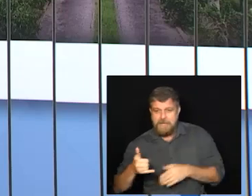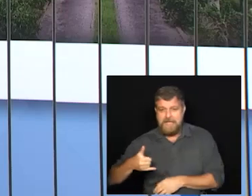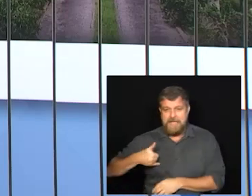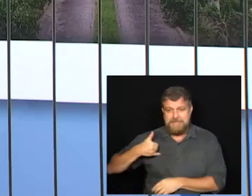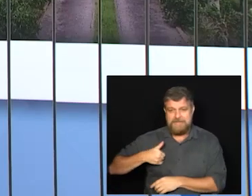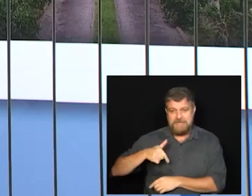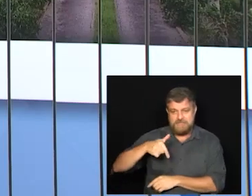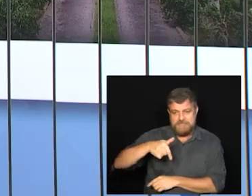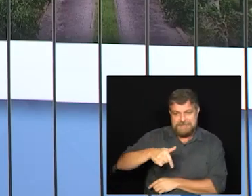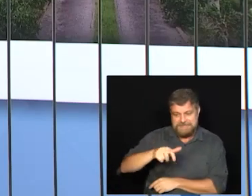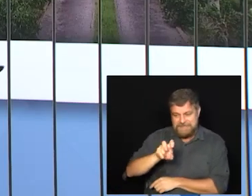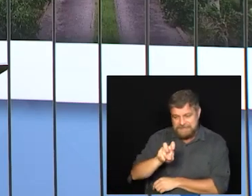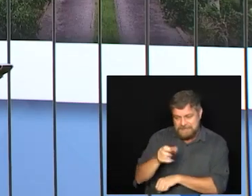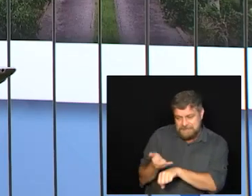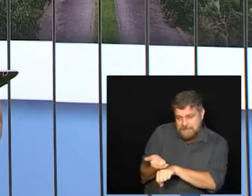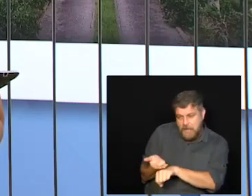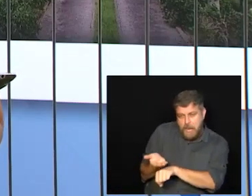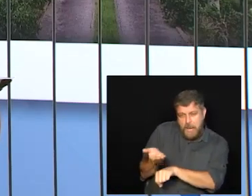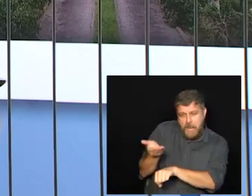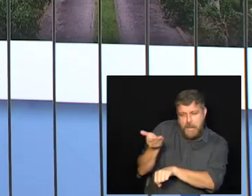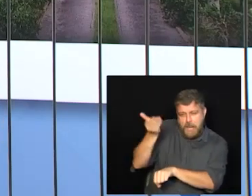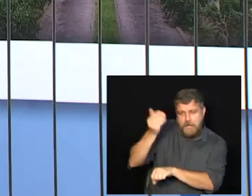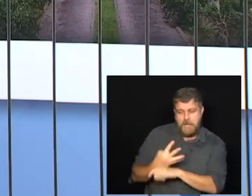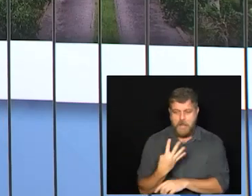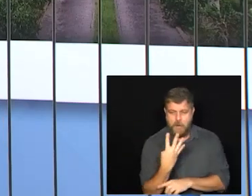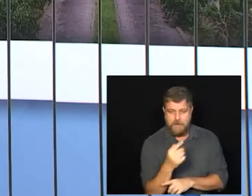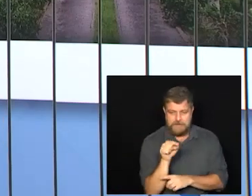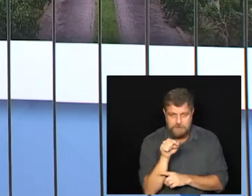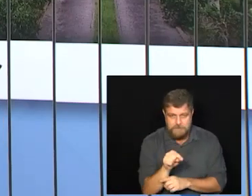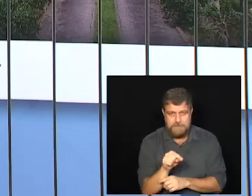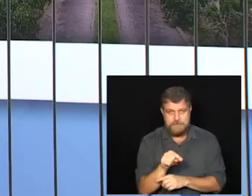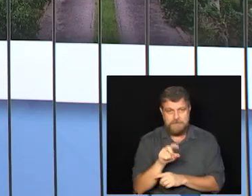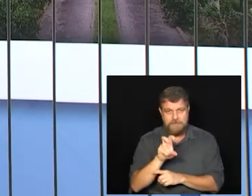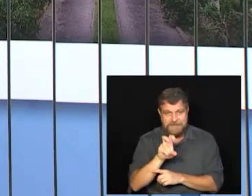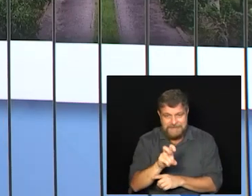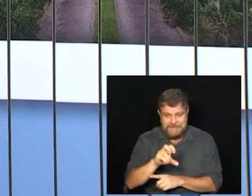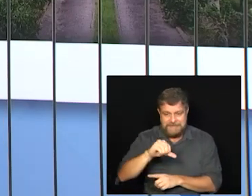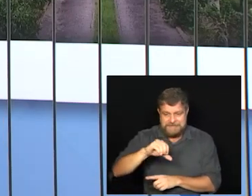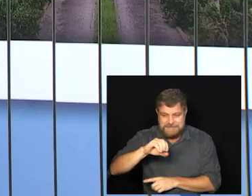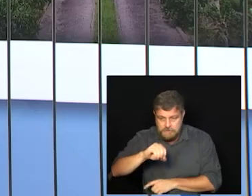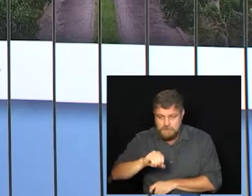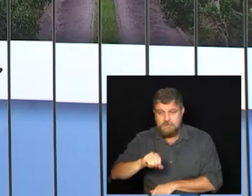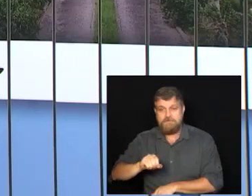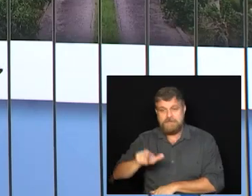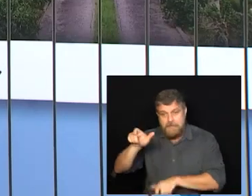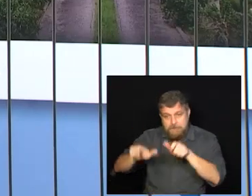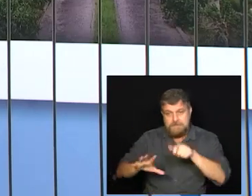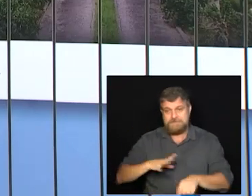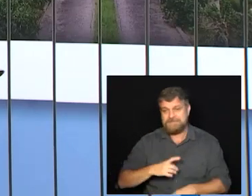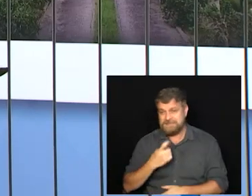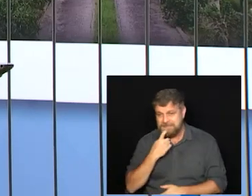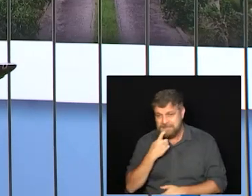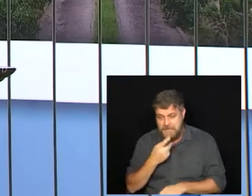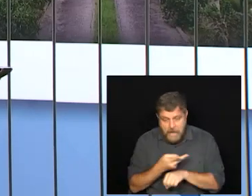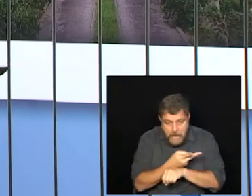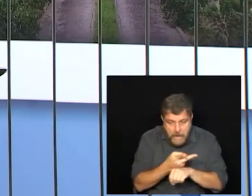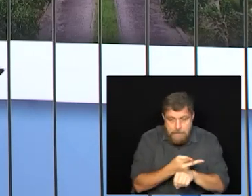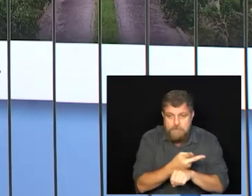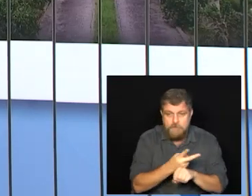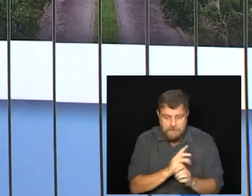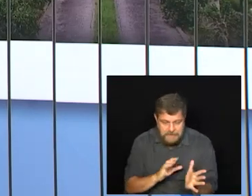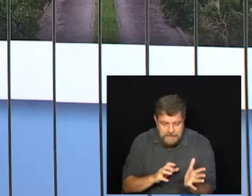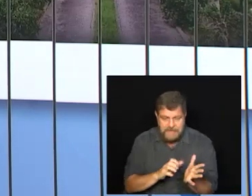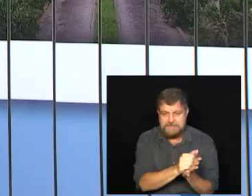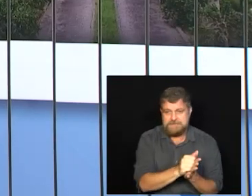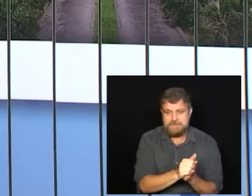mais de 75 anos, são 4.590 doses aqui em Campinas, então pessoal, procure, entre lá